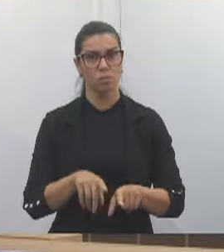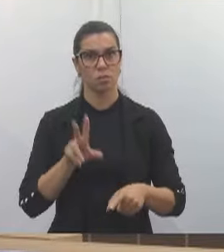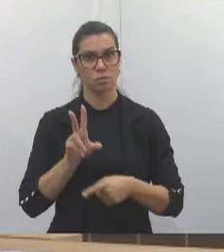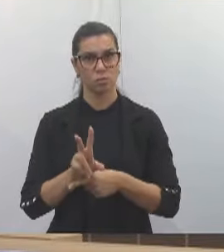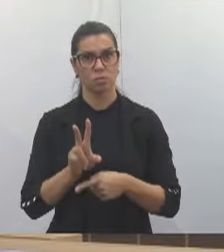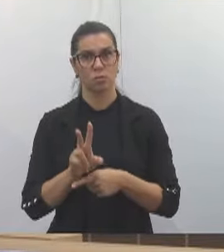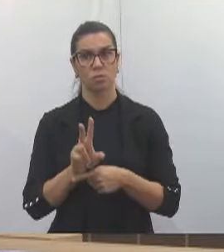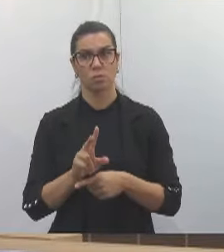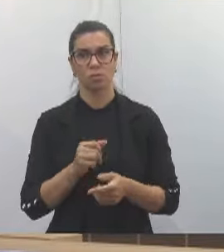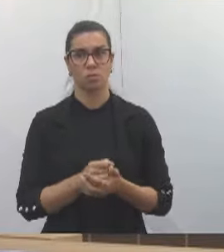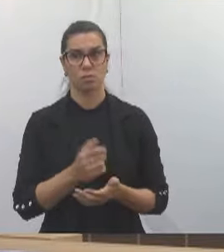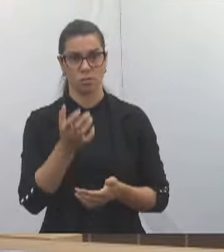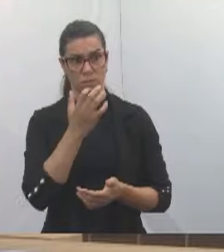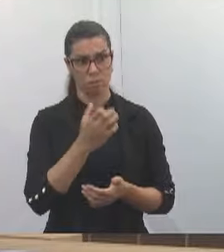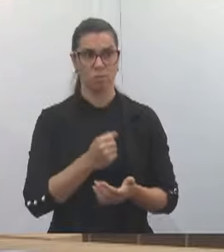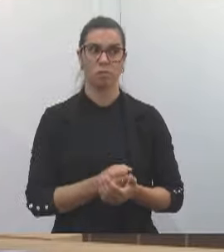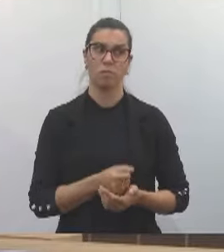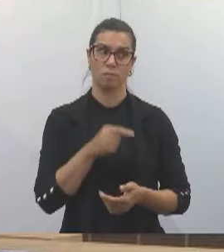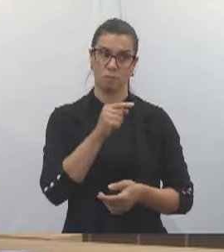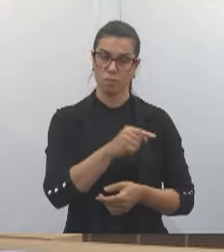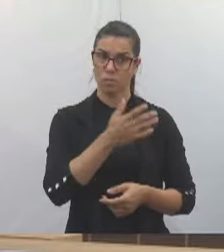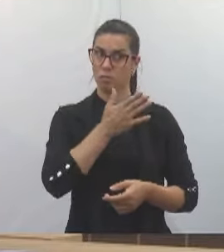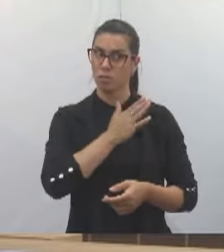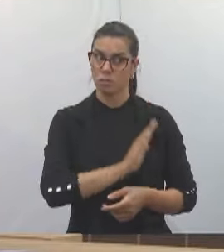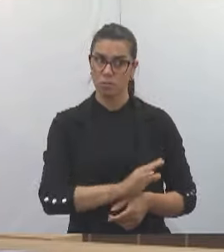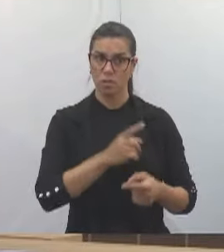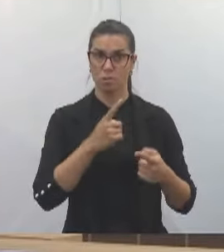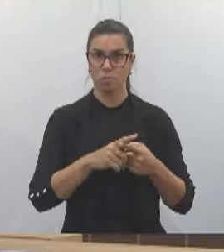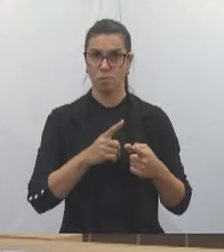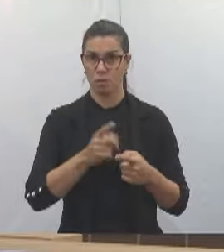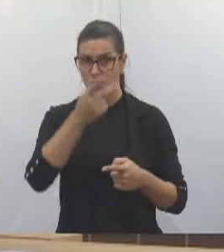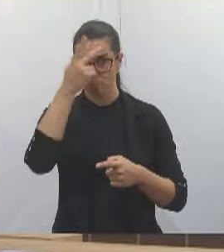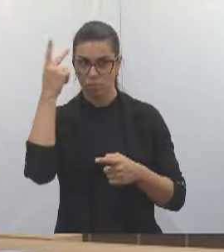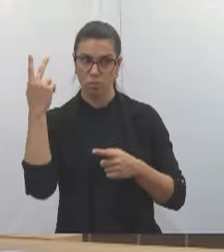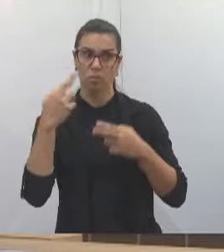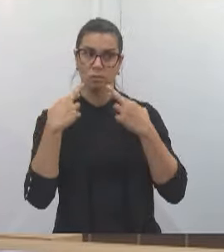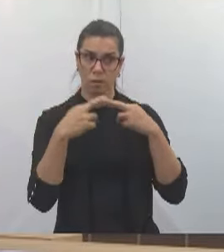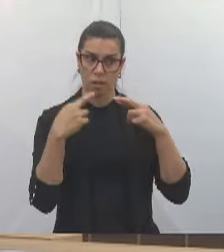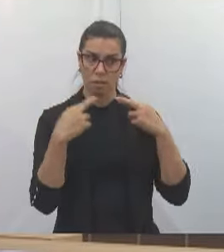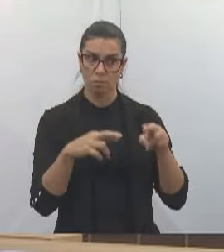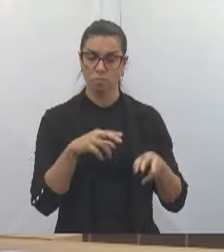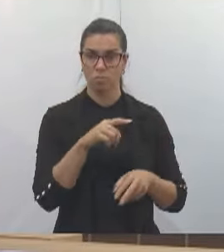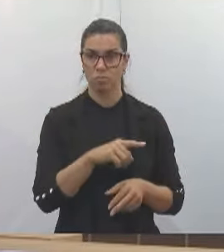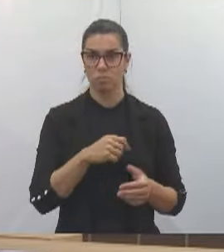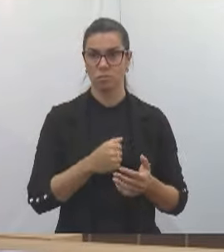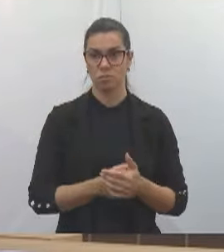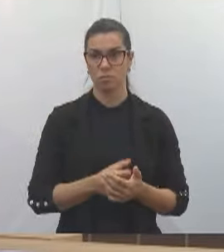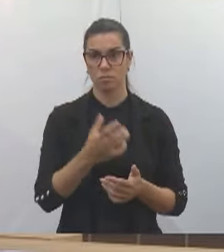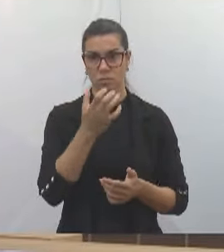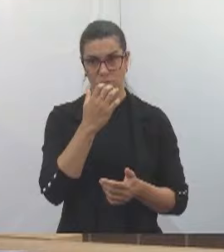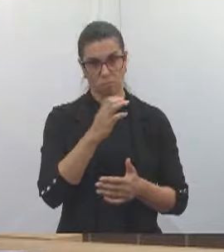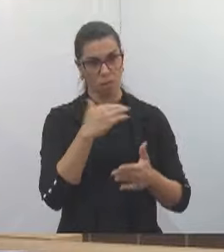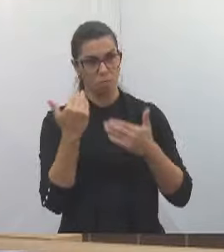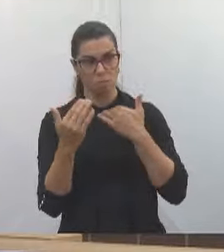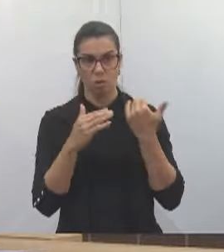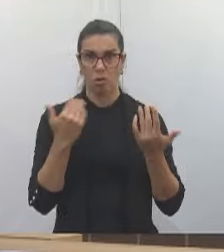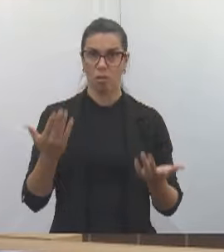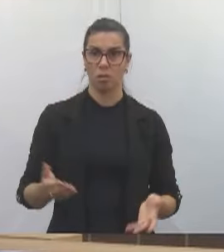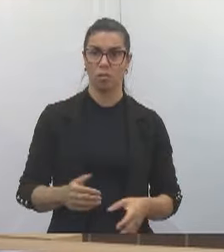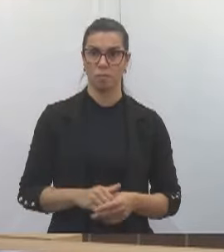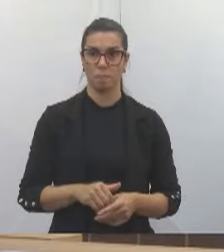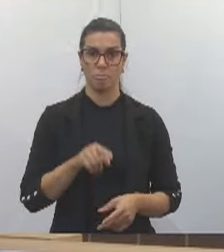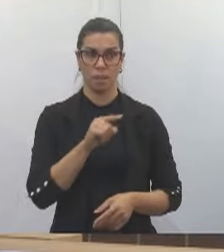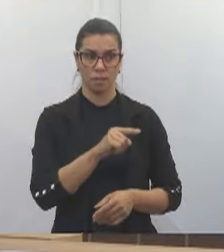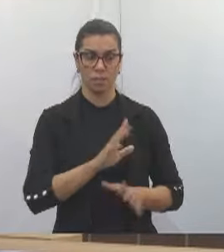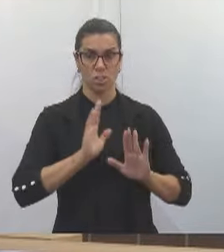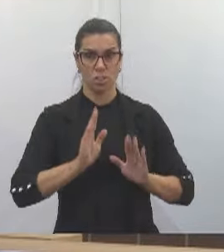na feira e vai falar para você, você não vai gostar, porque os animais estão morrendo, Valmir. Os animais estão morrendo. Você já teve condição